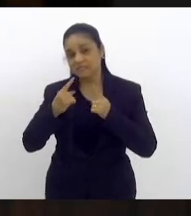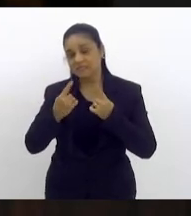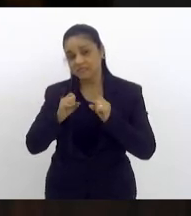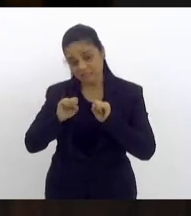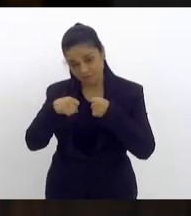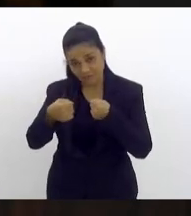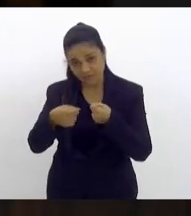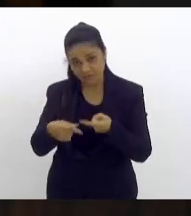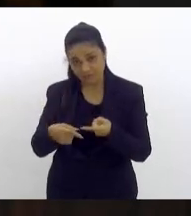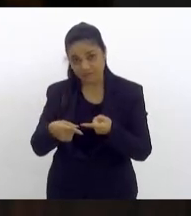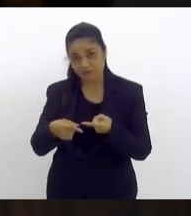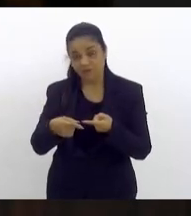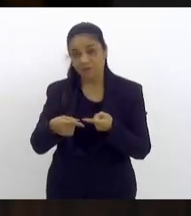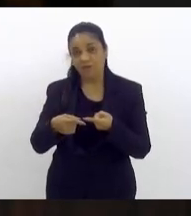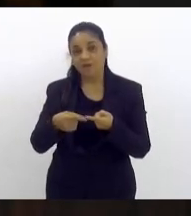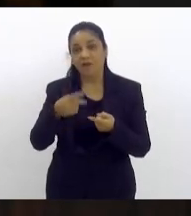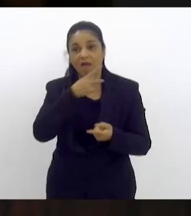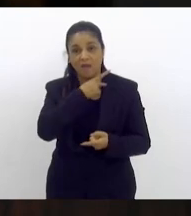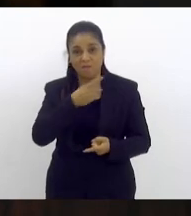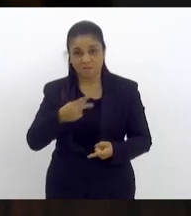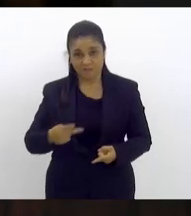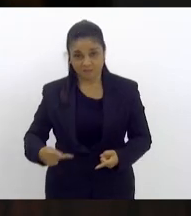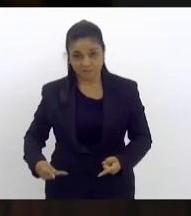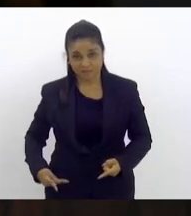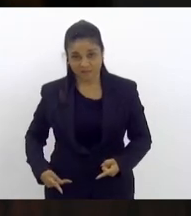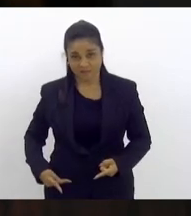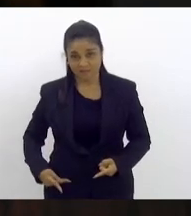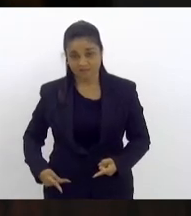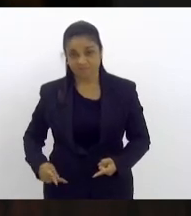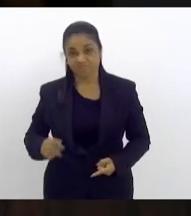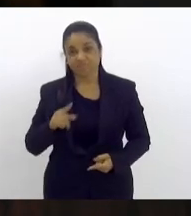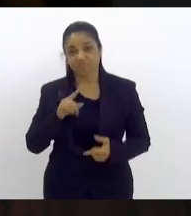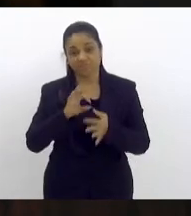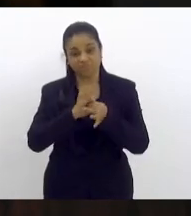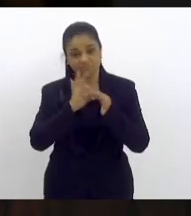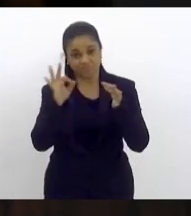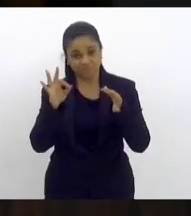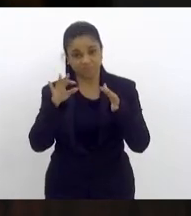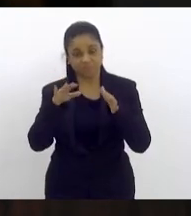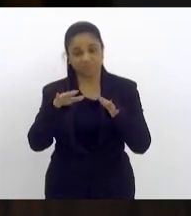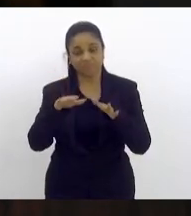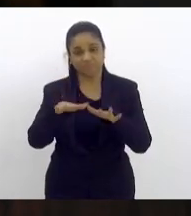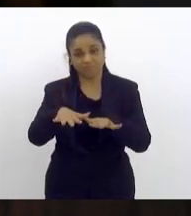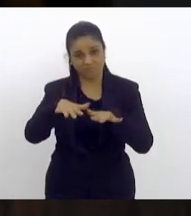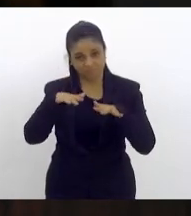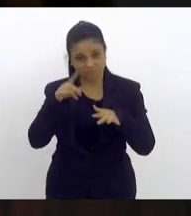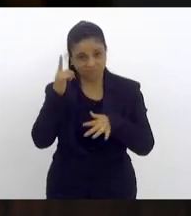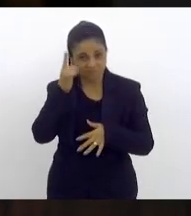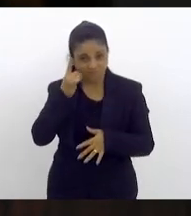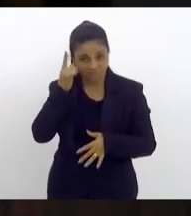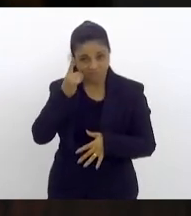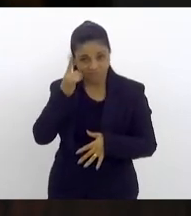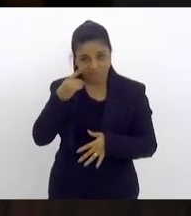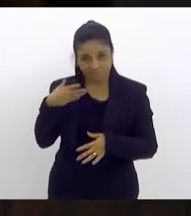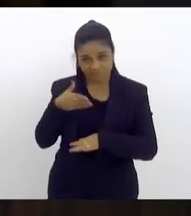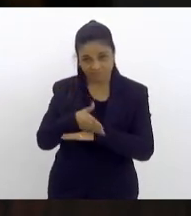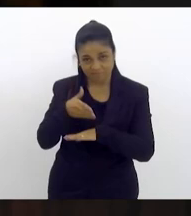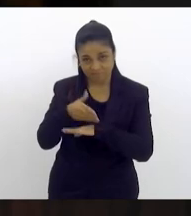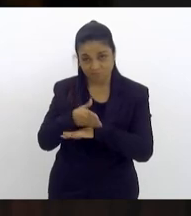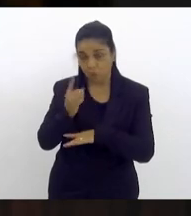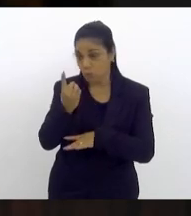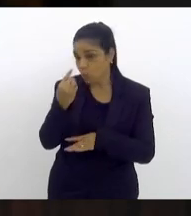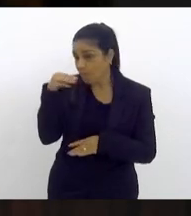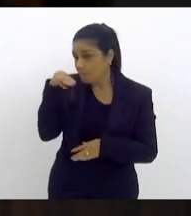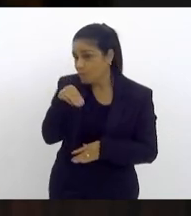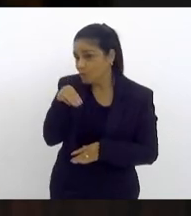a presidência vai conceder com autorização dos parlamentares ainda presente menos é um